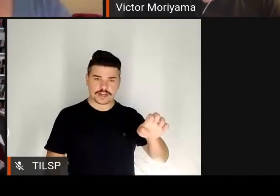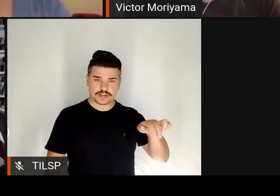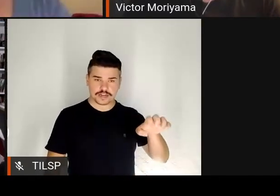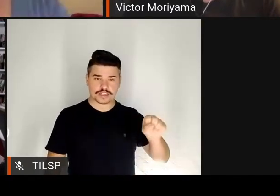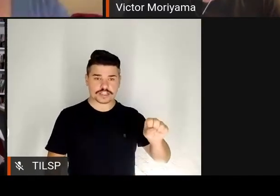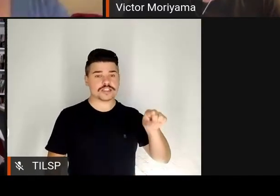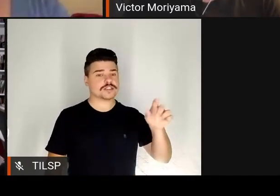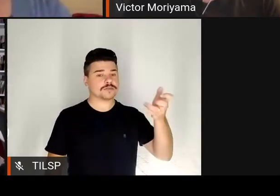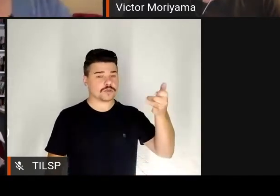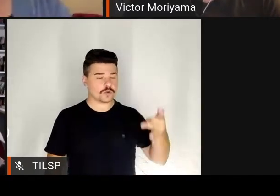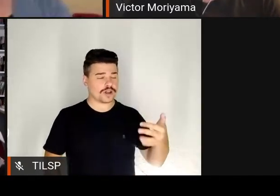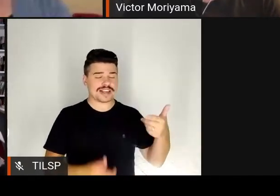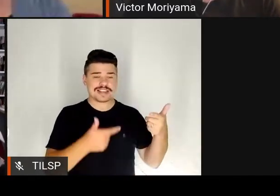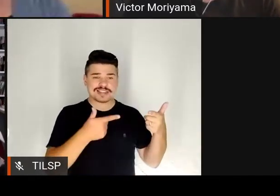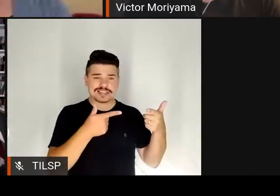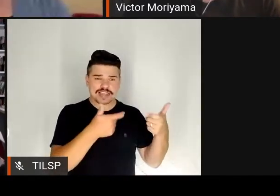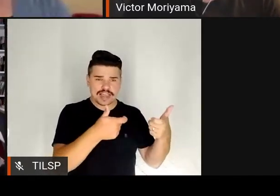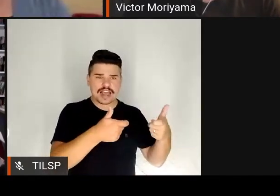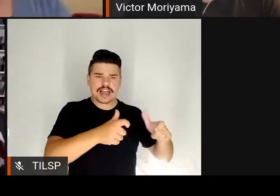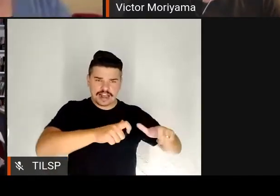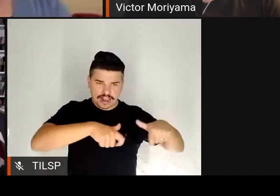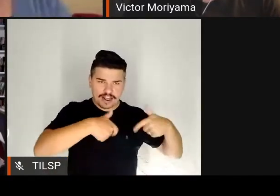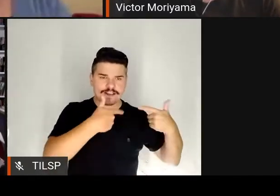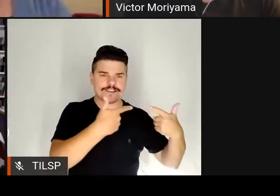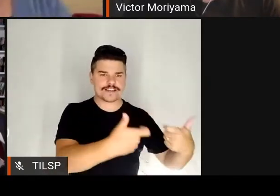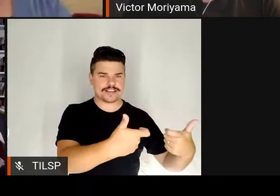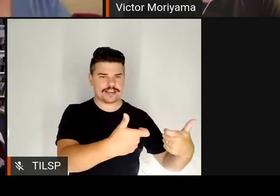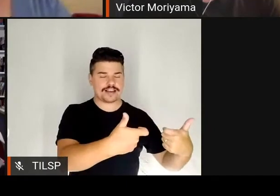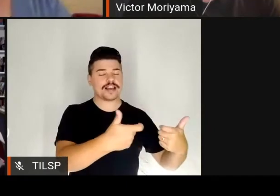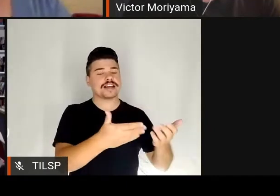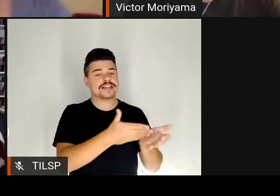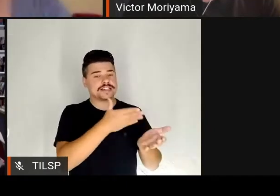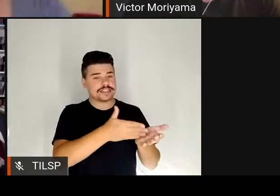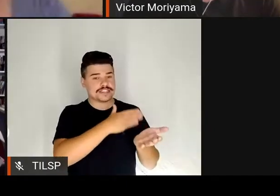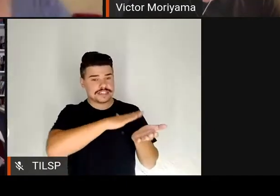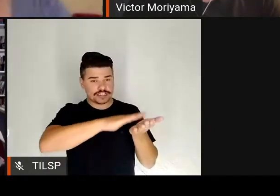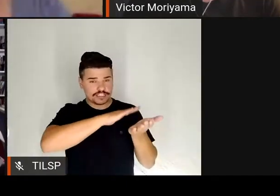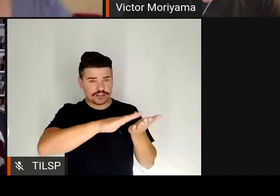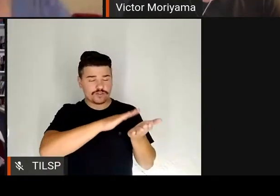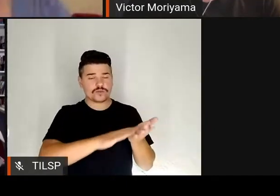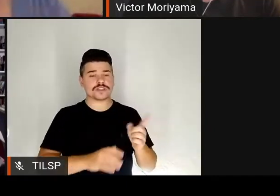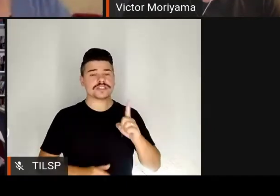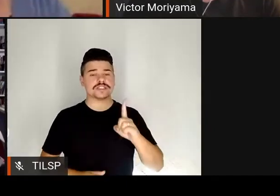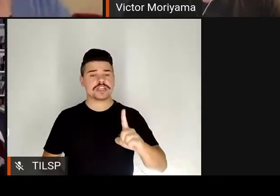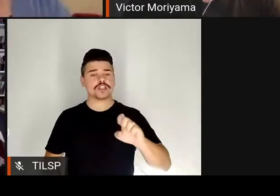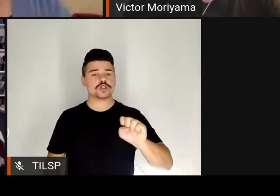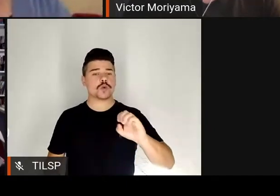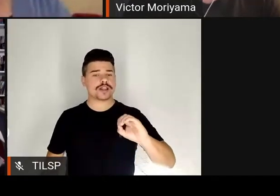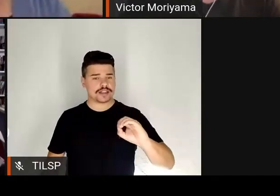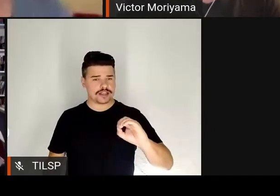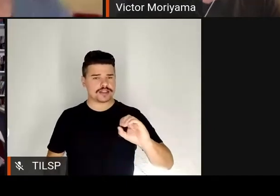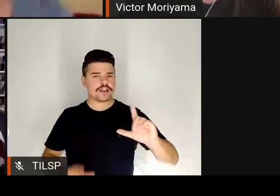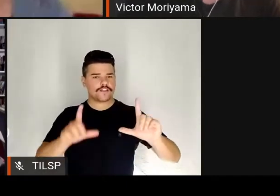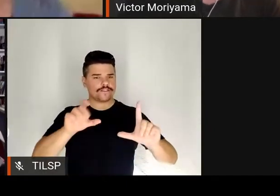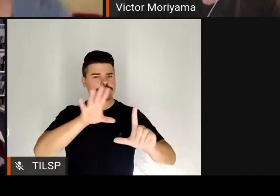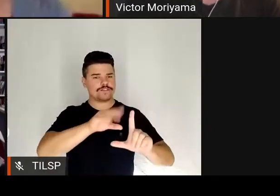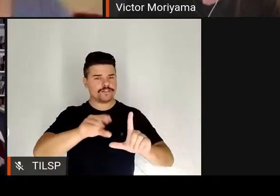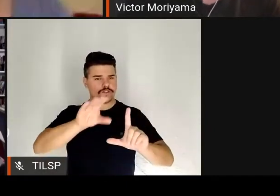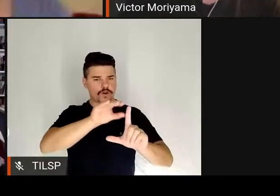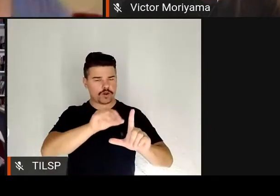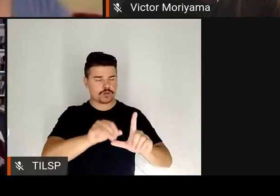à Guerra, né? E esse livro trouxe cerca de 180 fotografias, né? E dois terços